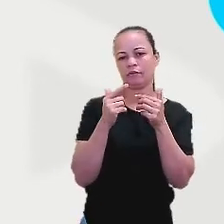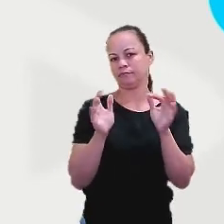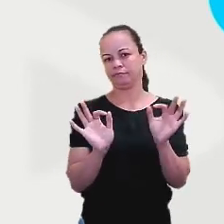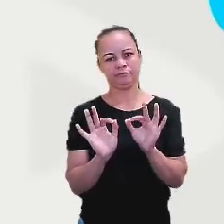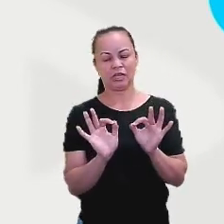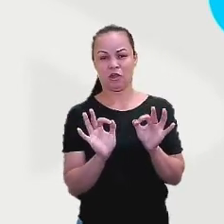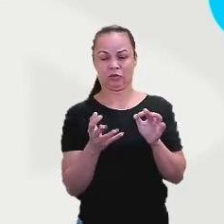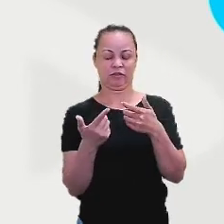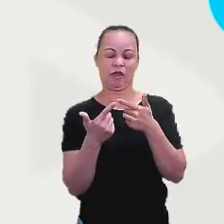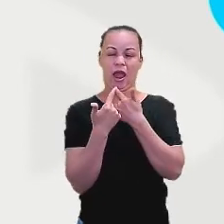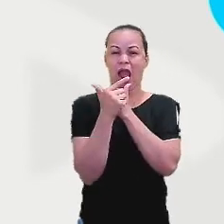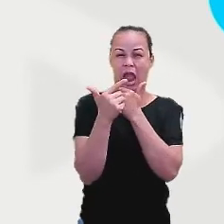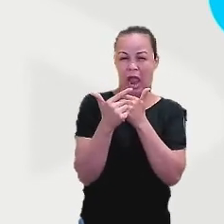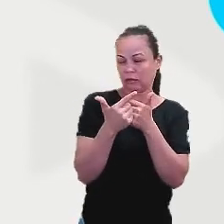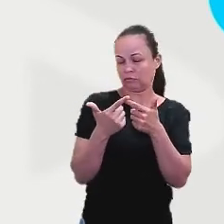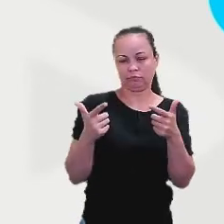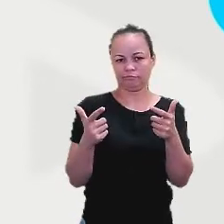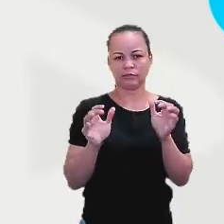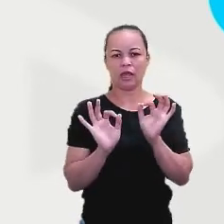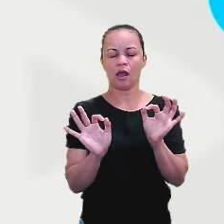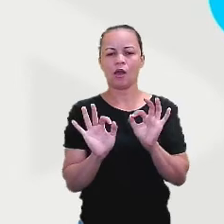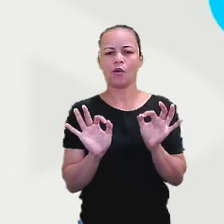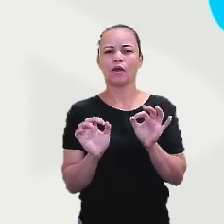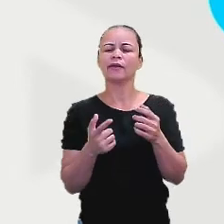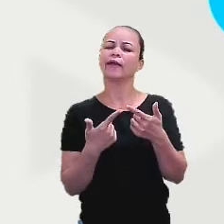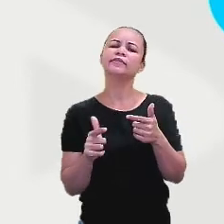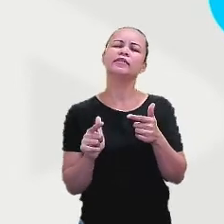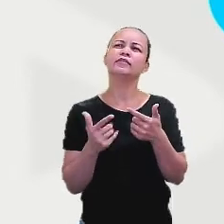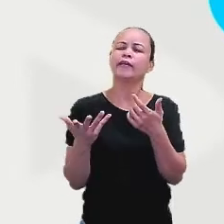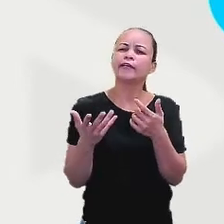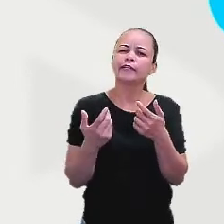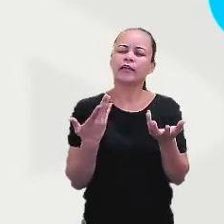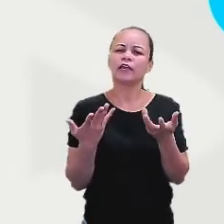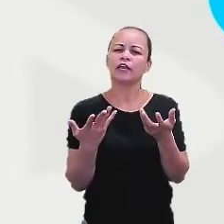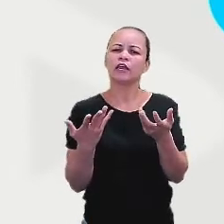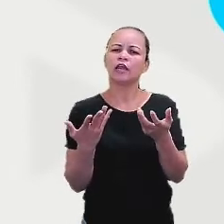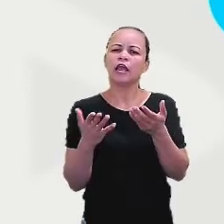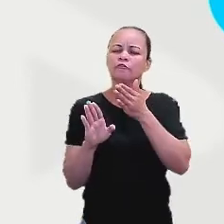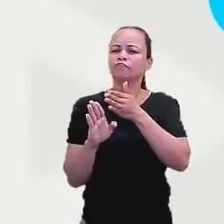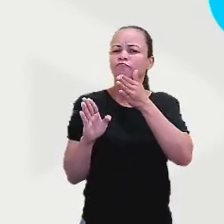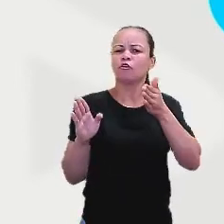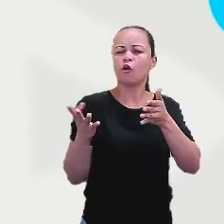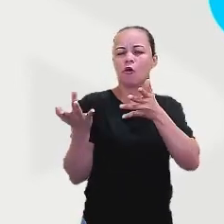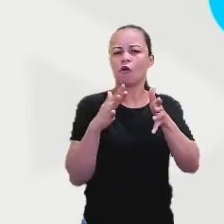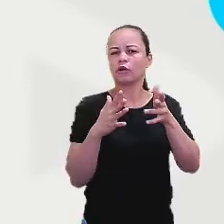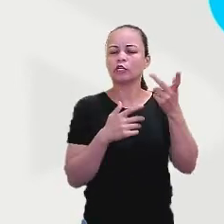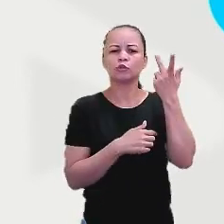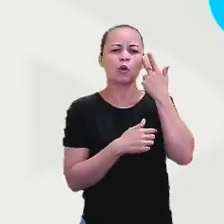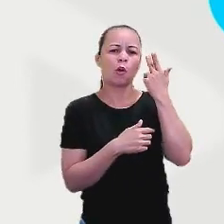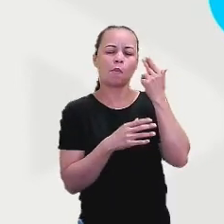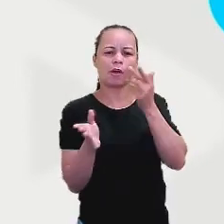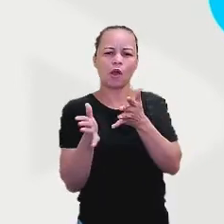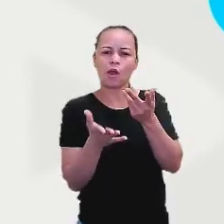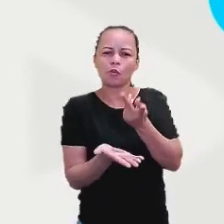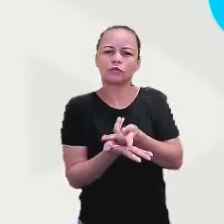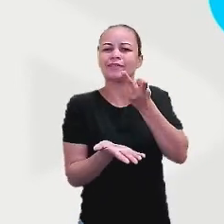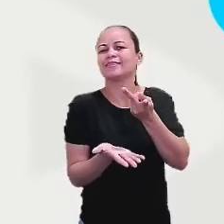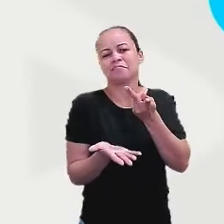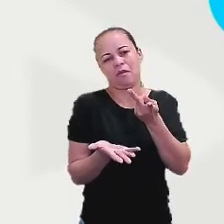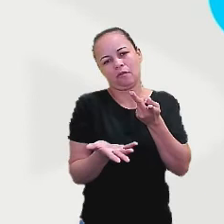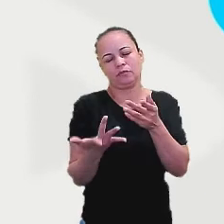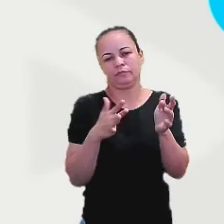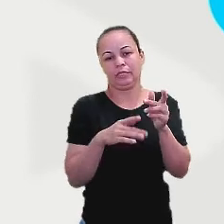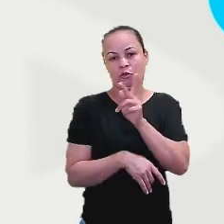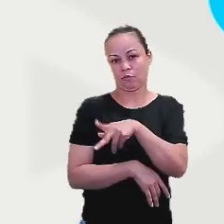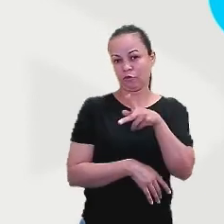achar uma grande graça. Não, quer dizer que algo fora do comum, algo inesperado acontece. Então, assim, a professora